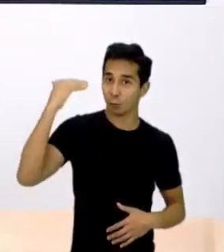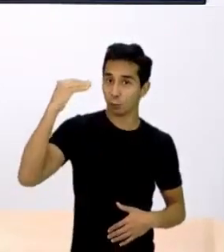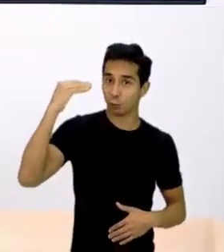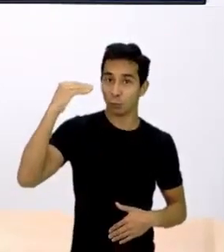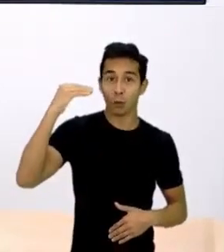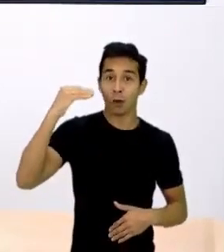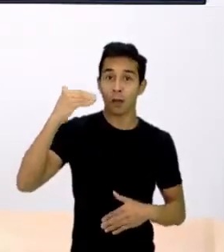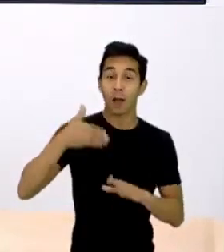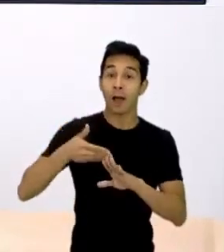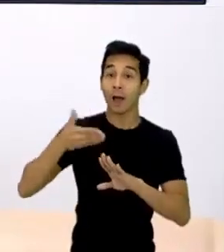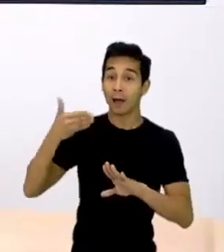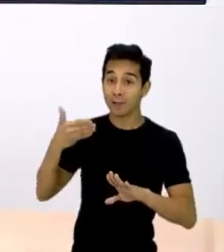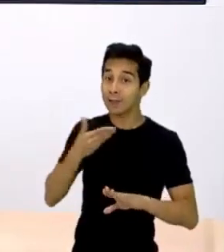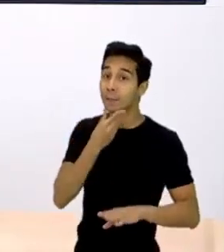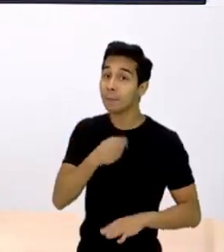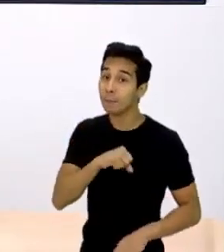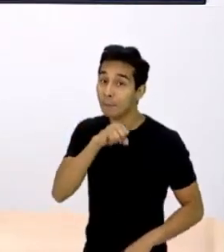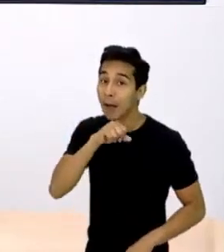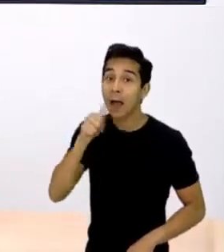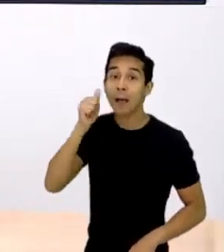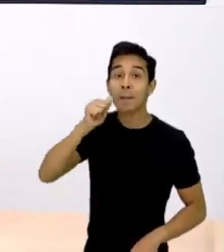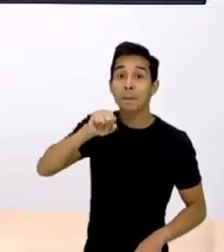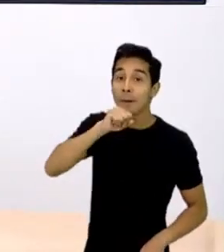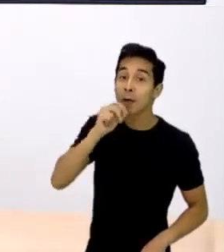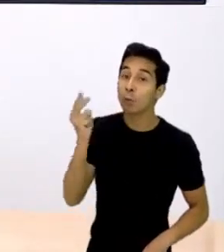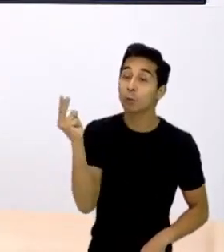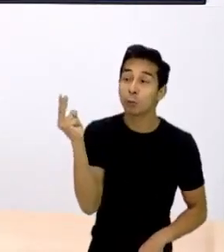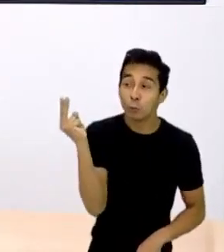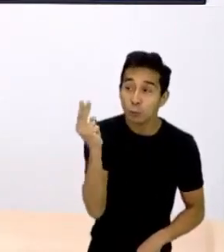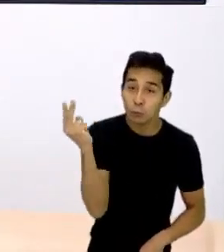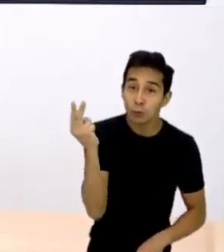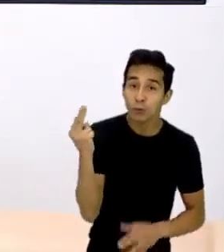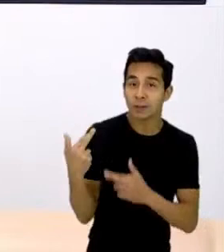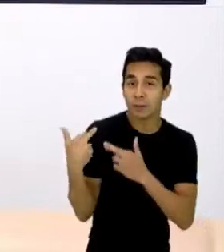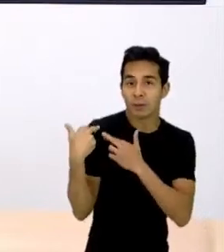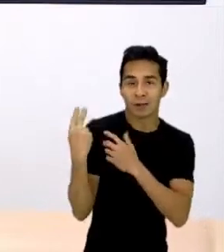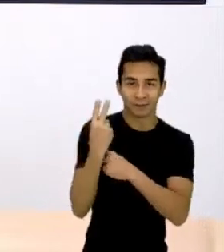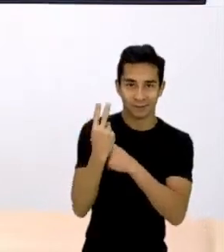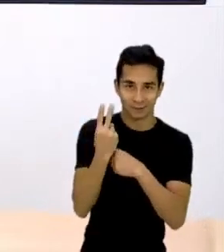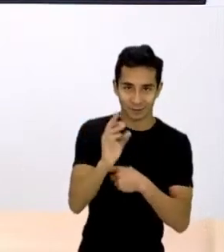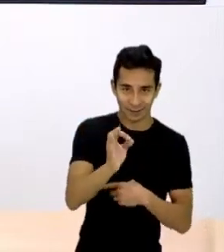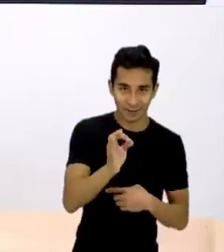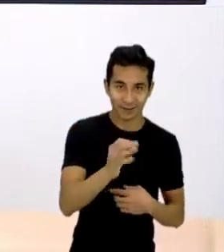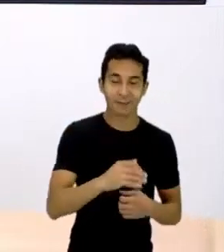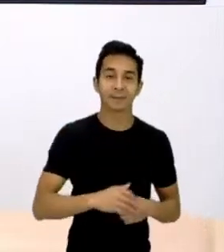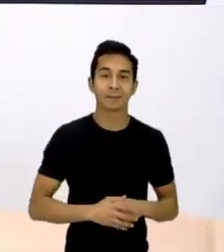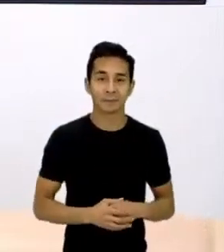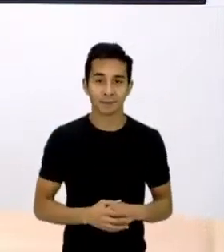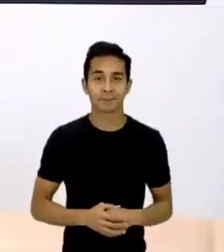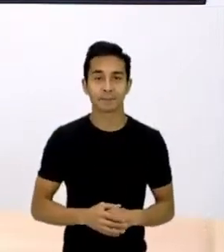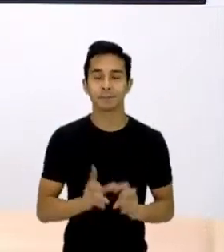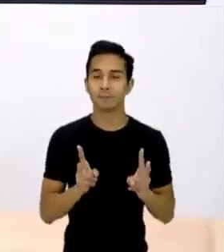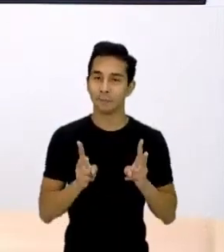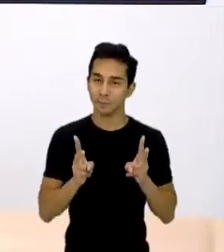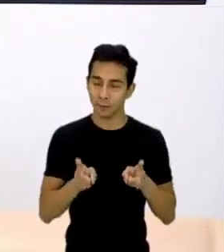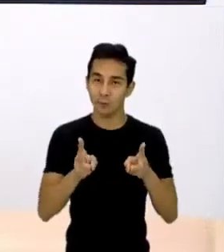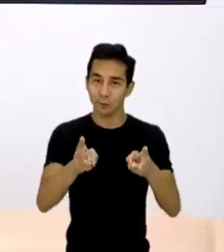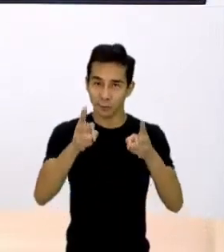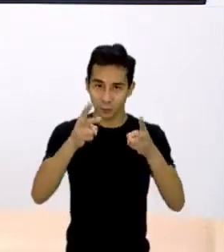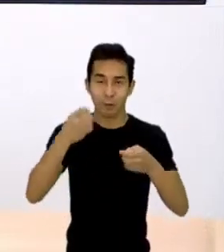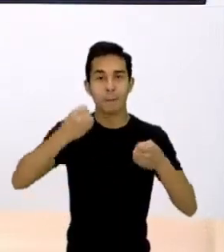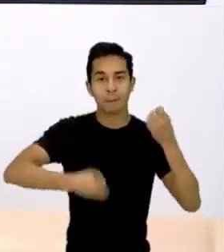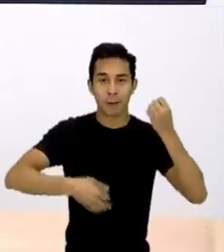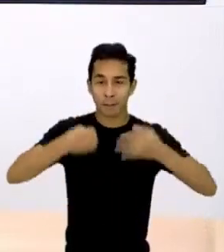os nossos pais são corresponsáveis, tá certo? Bom, então vamos continuar aí, né?